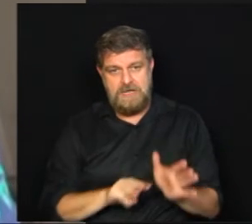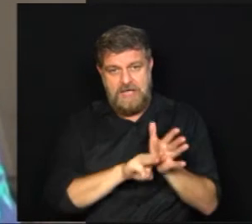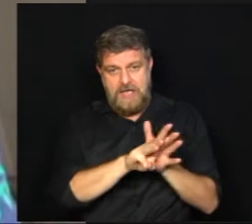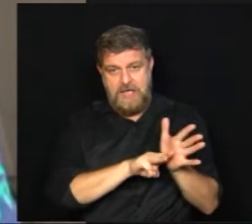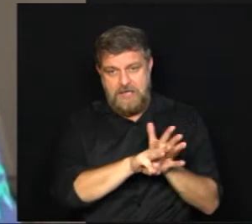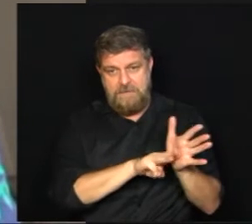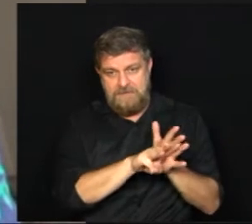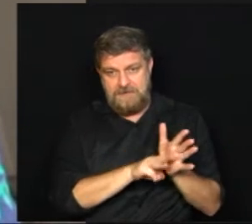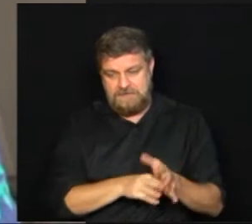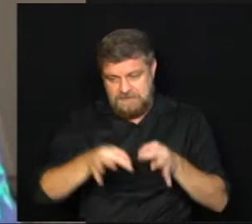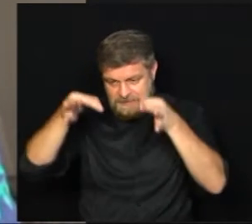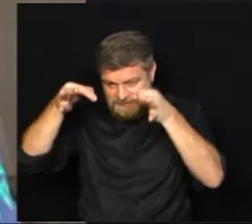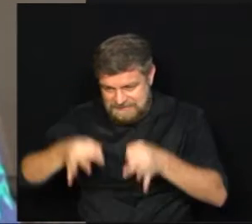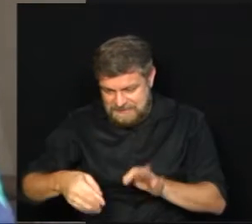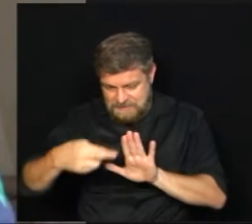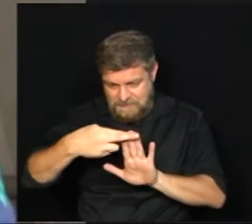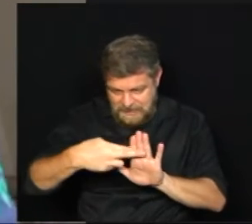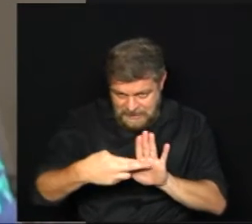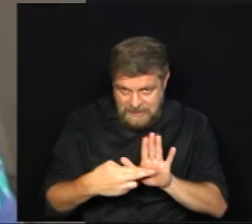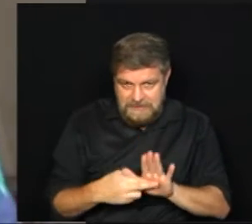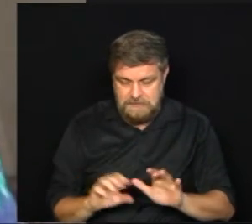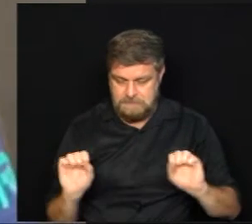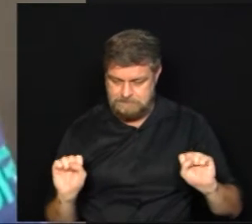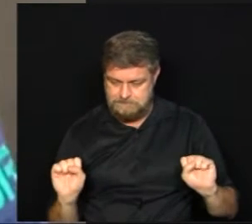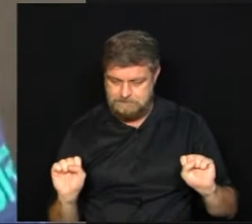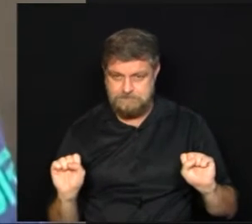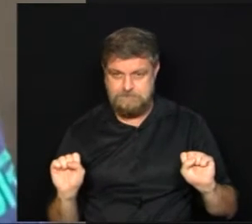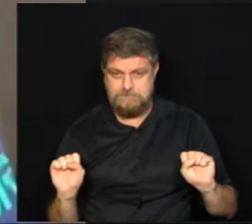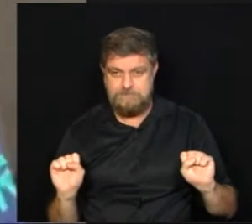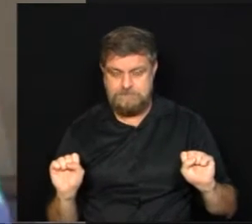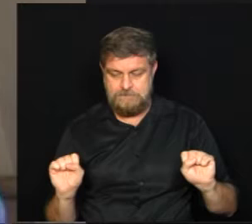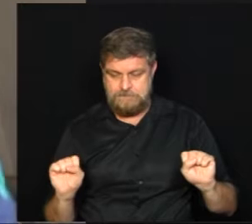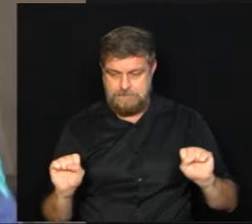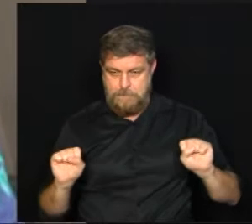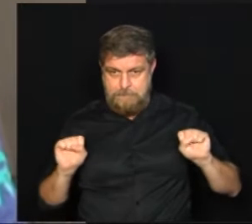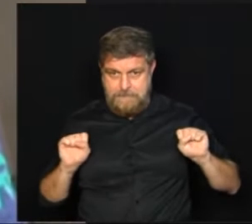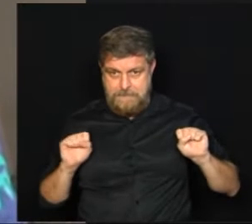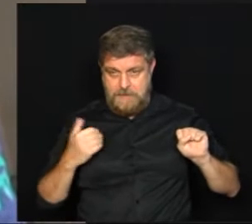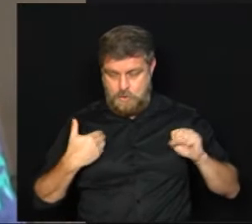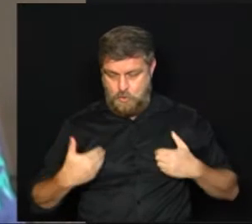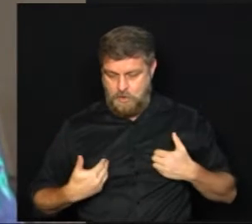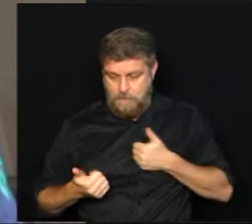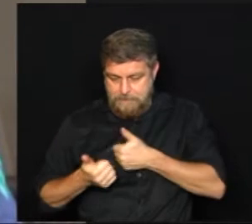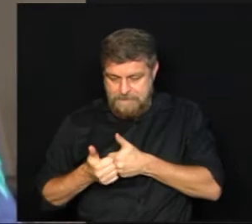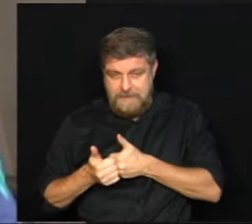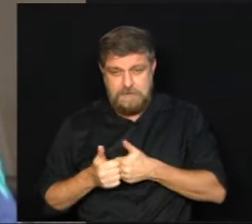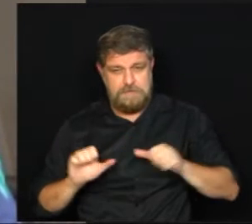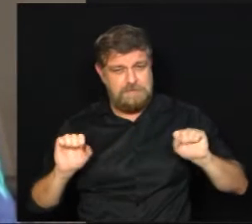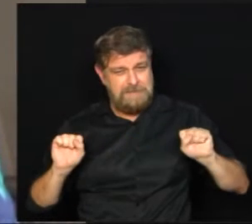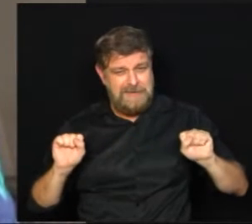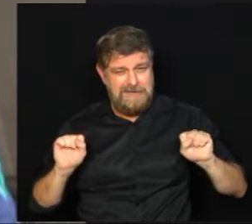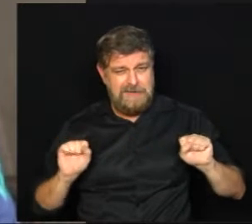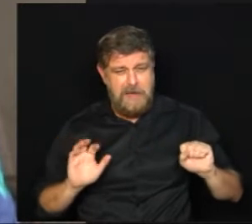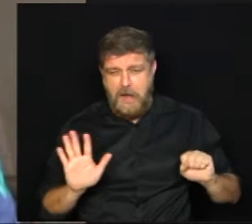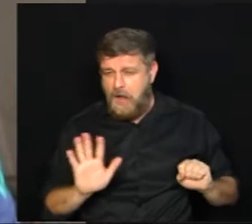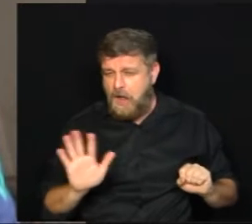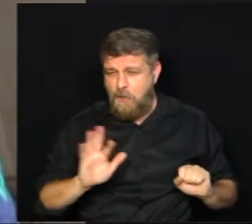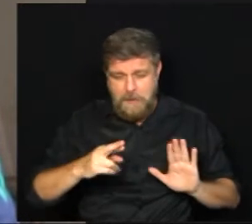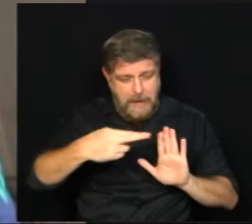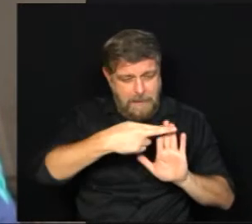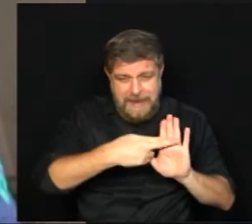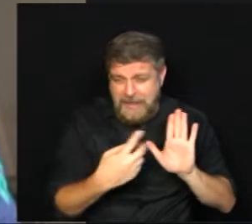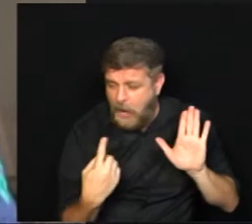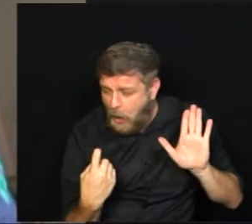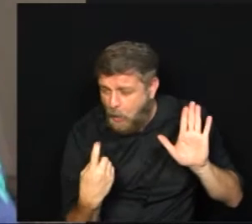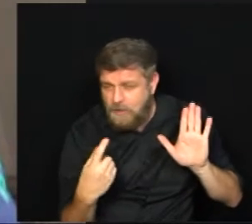que é certinho, você saindo da barra, a barra mais próxima de você. Porém, isso não é uma regra